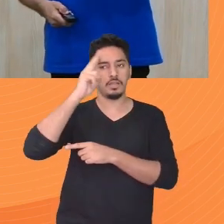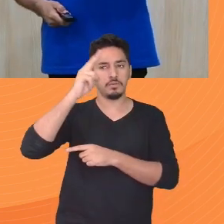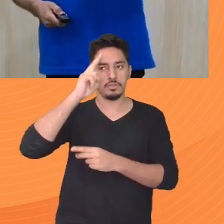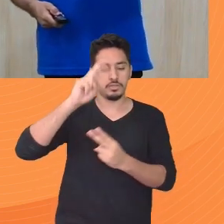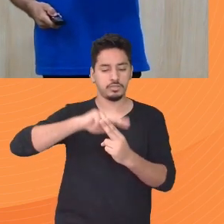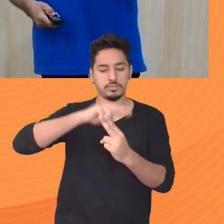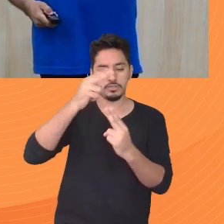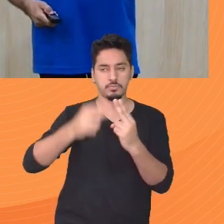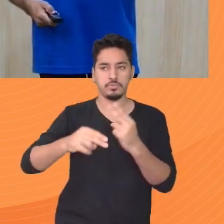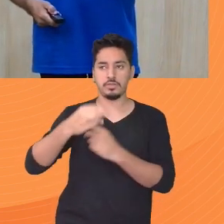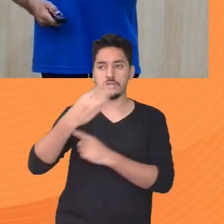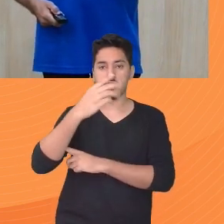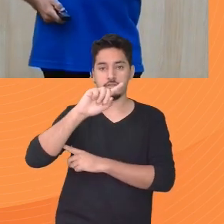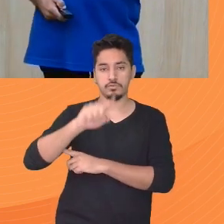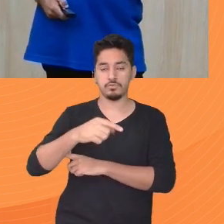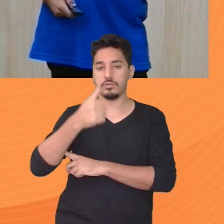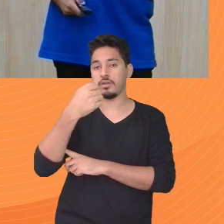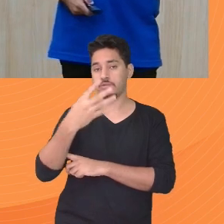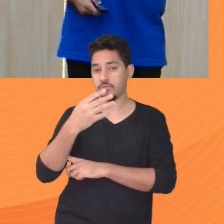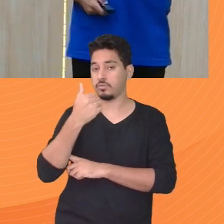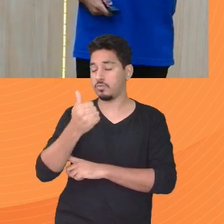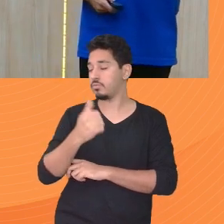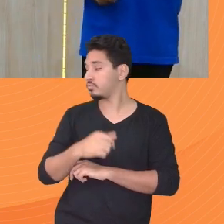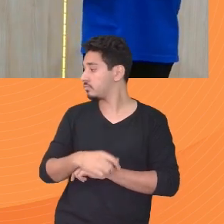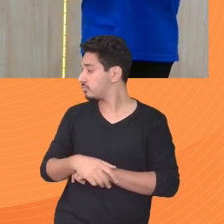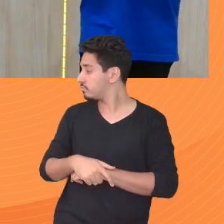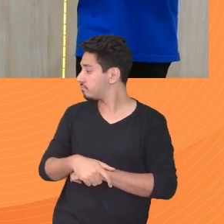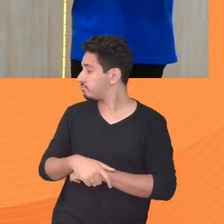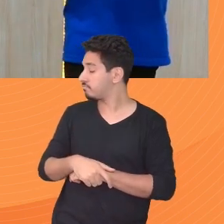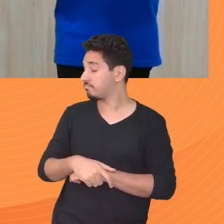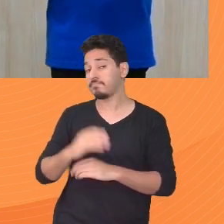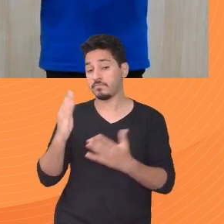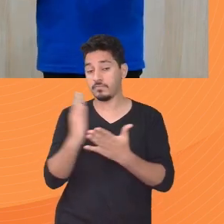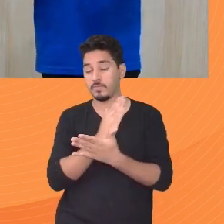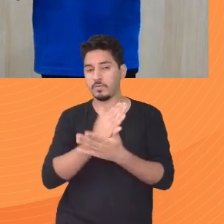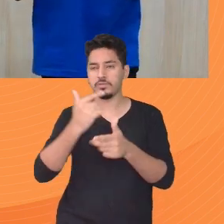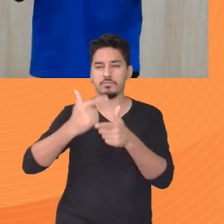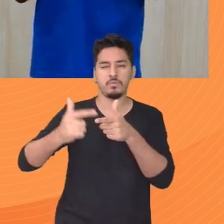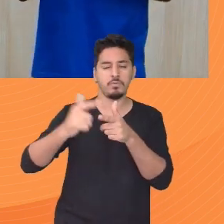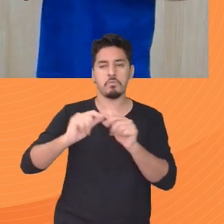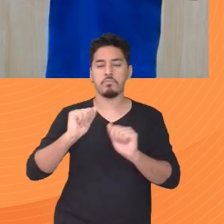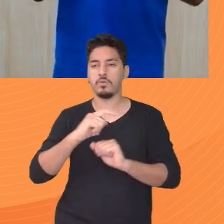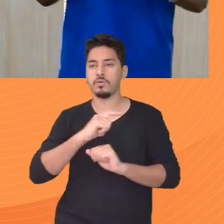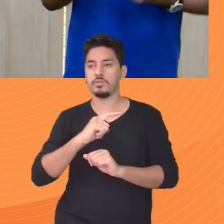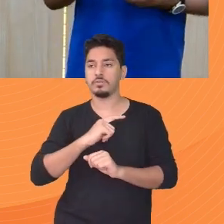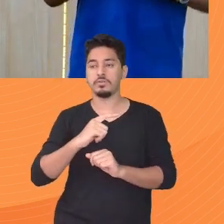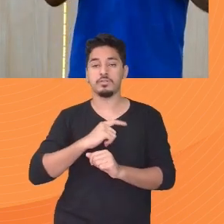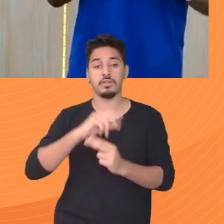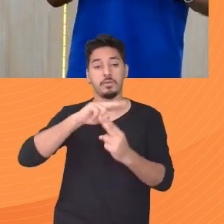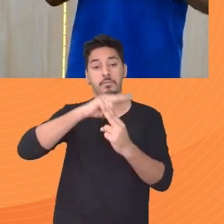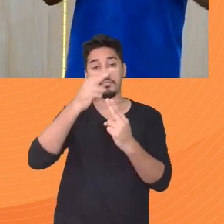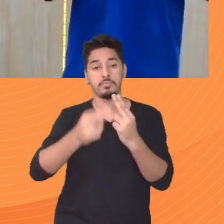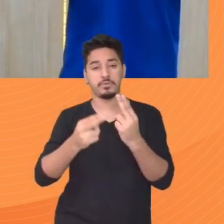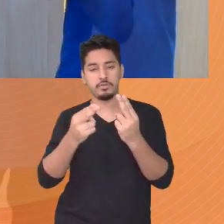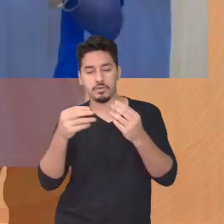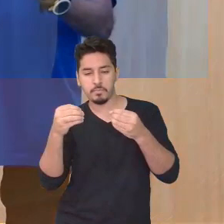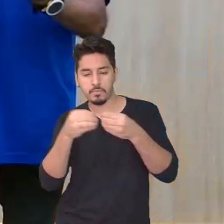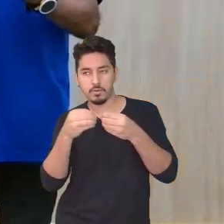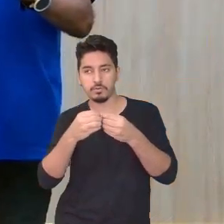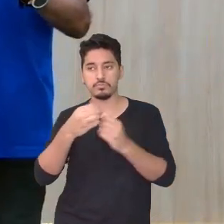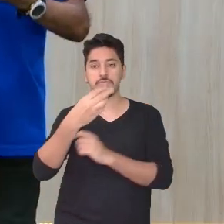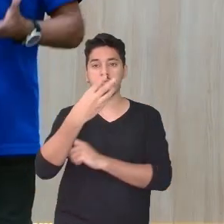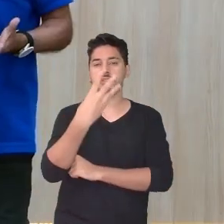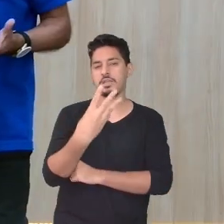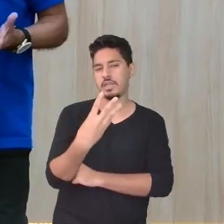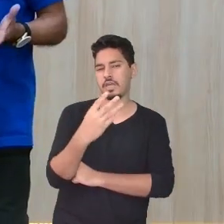é 3,14, esse é um número aproximado. Em alguns problemas pode aparecer π é aproximadamente